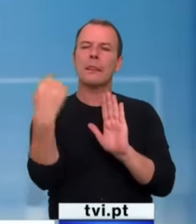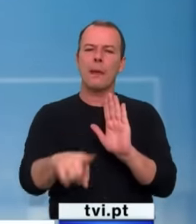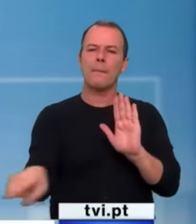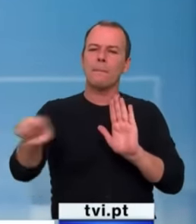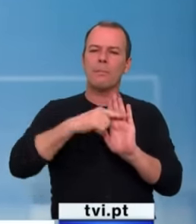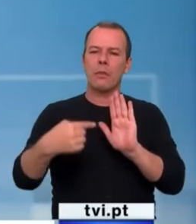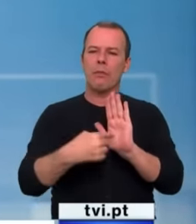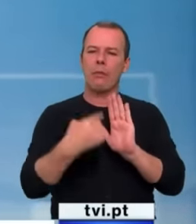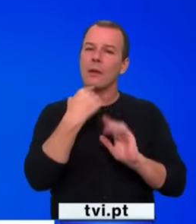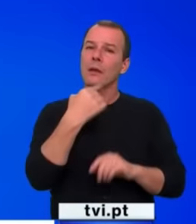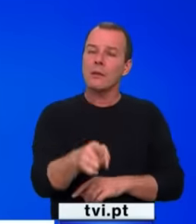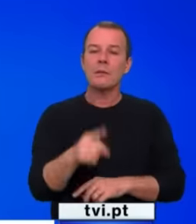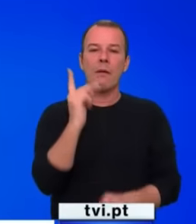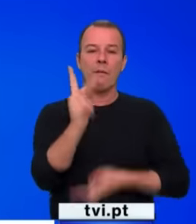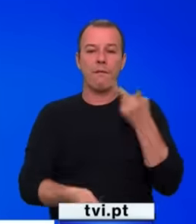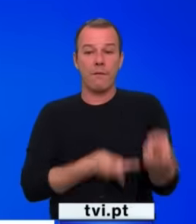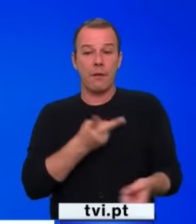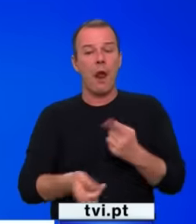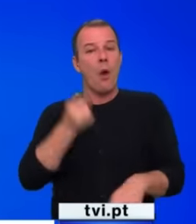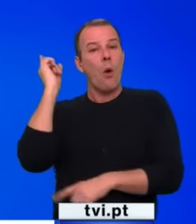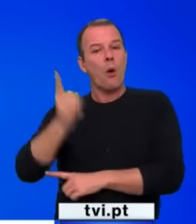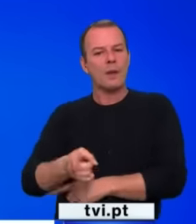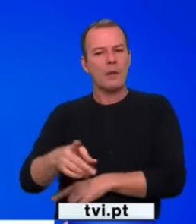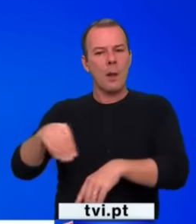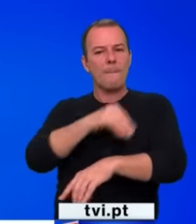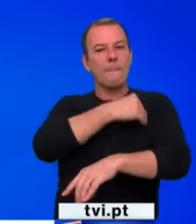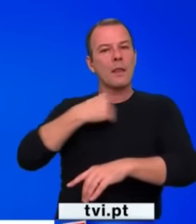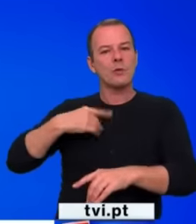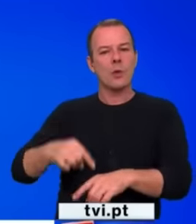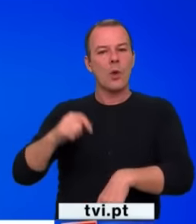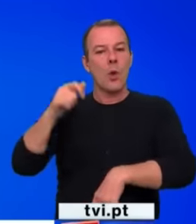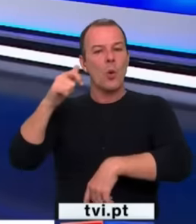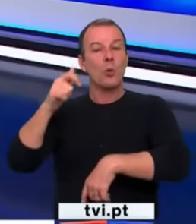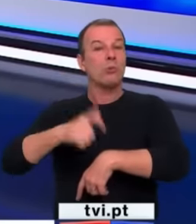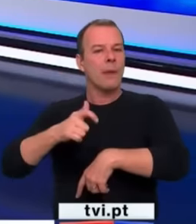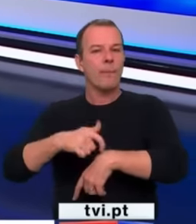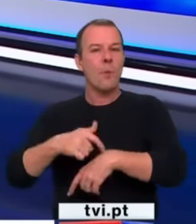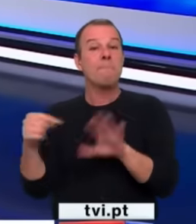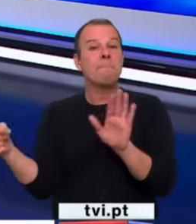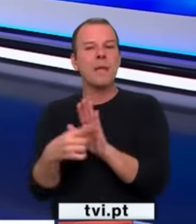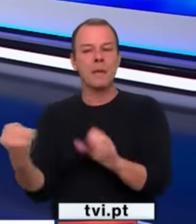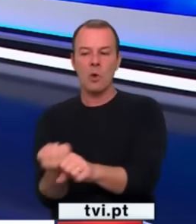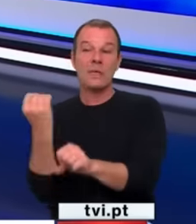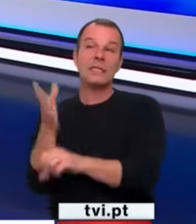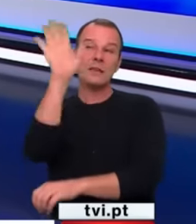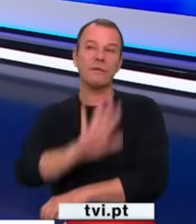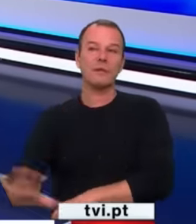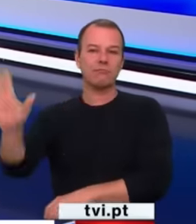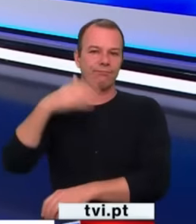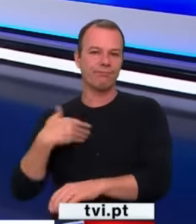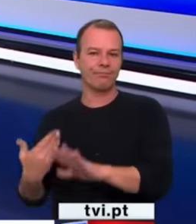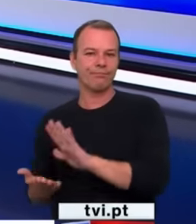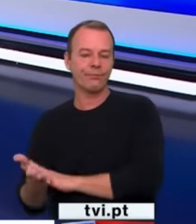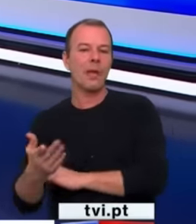onde admite avaliar a obrigatoriedade dos médicos cumprirem um tempo mínimo no SNS após a especialidade. Teriam também de